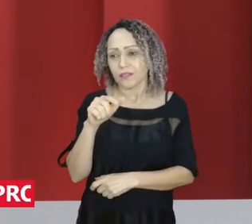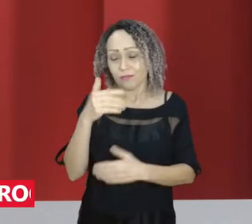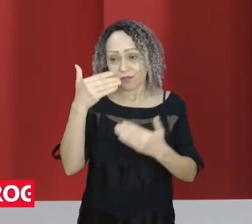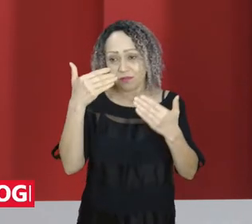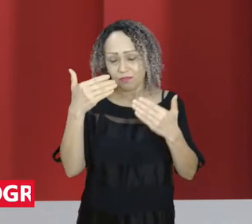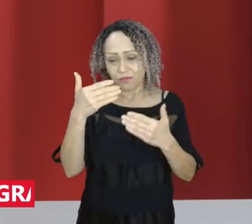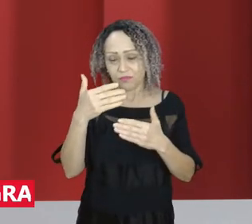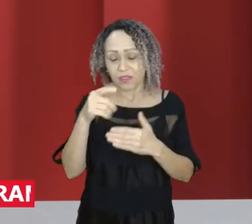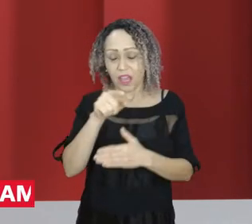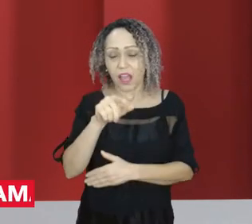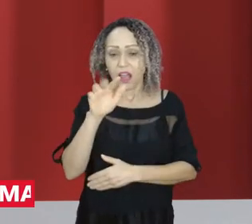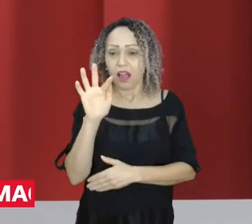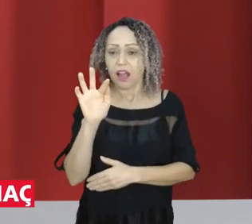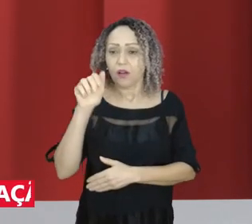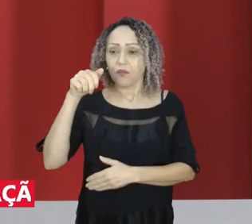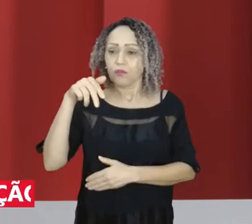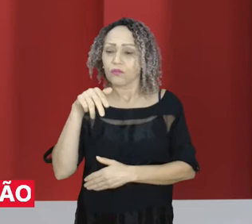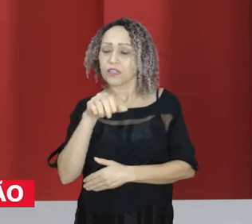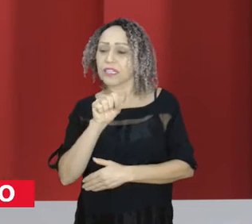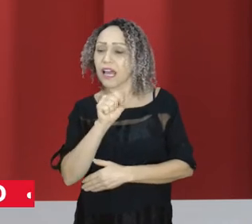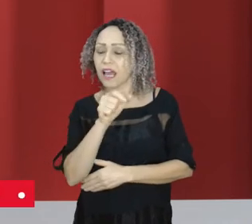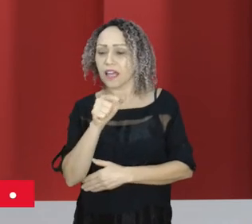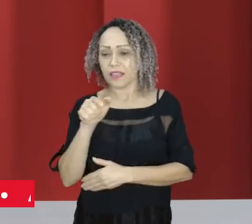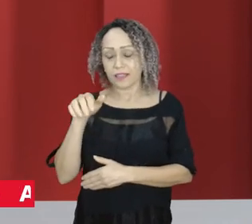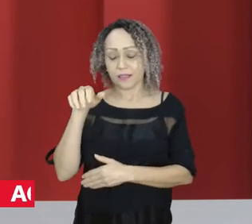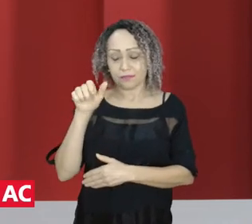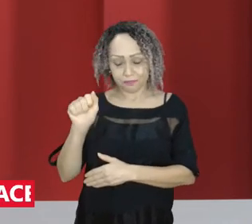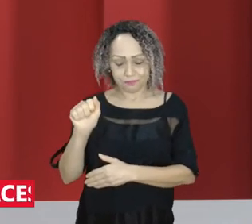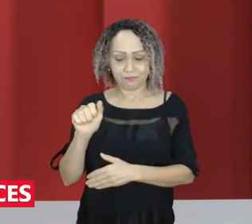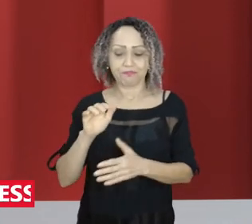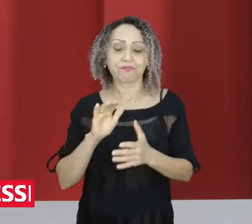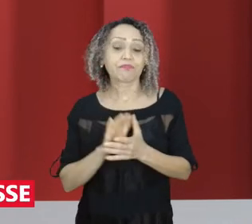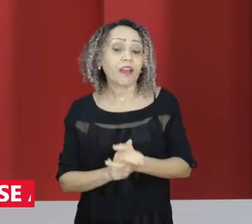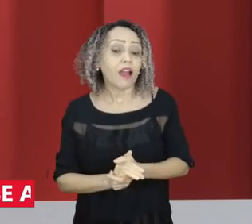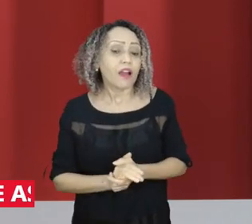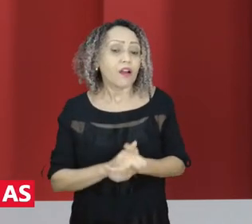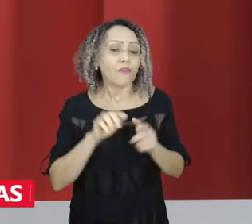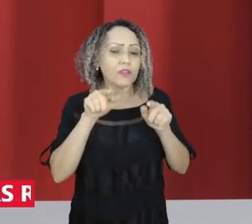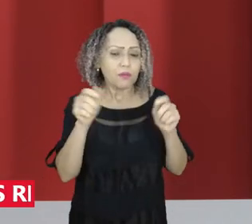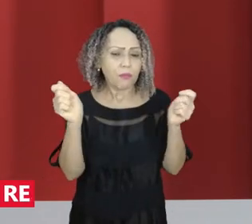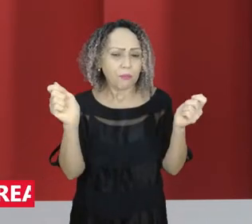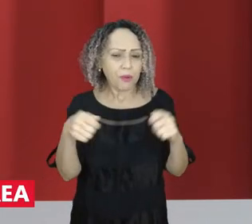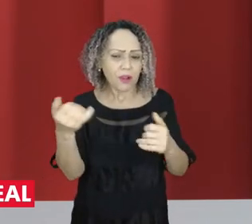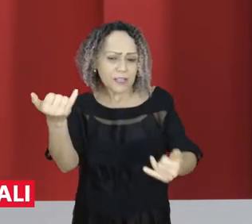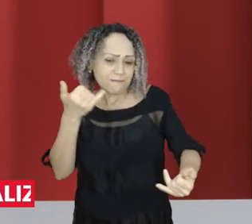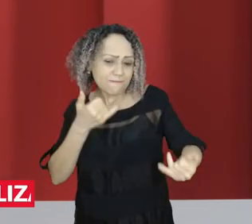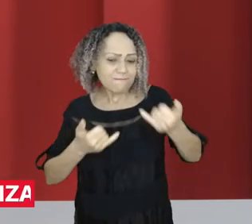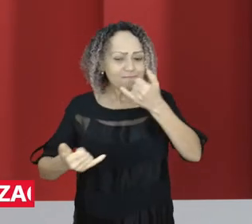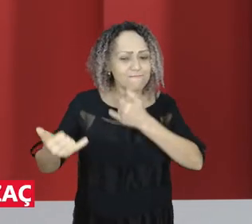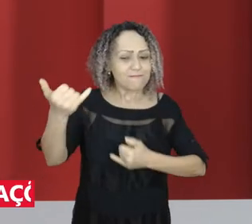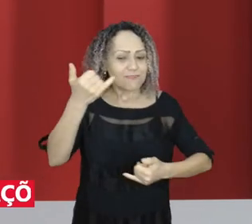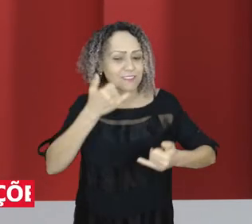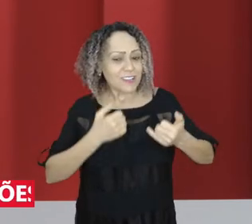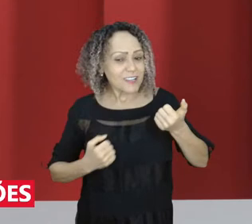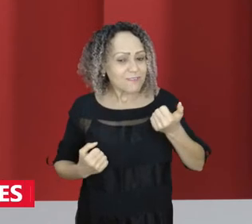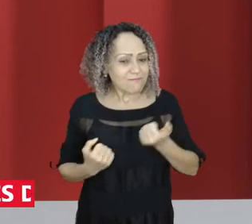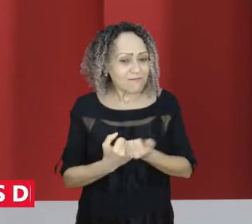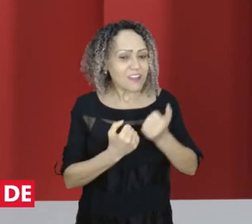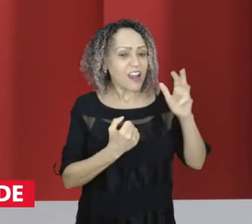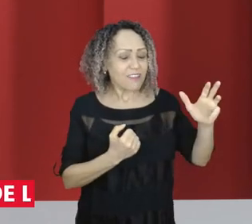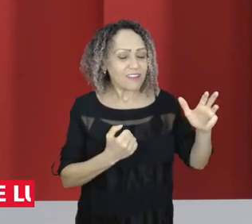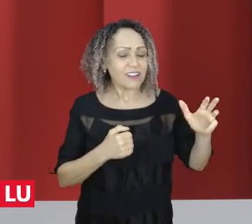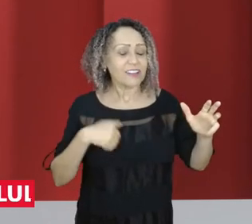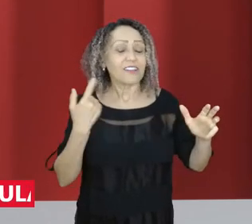em apoio à campanha do presidente Lula, porque a gente continua aqui organizando essa grande agenda coletiva em torno